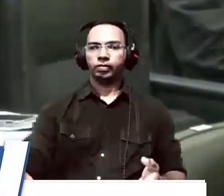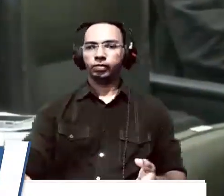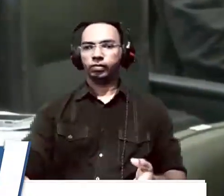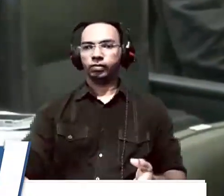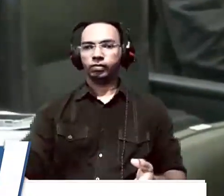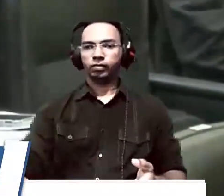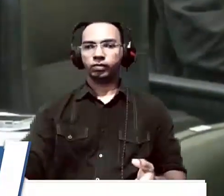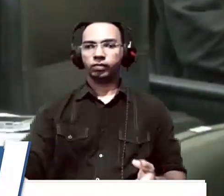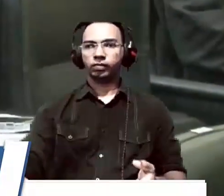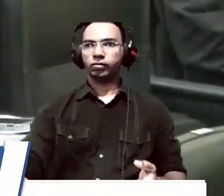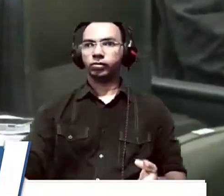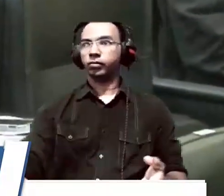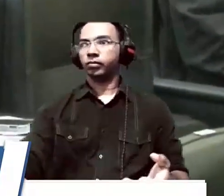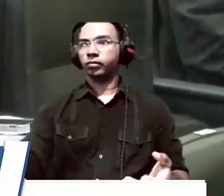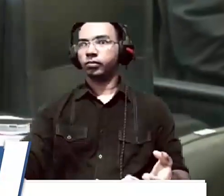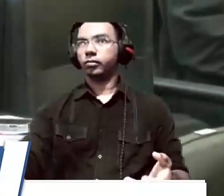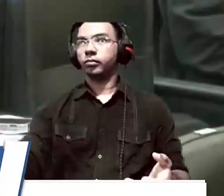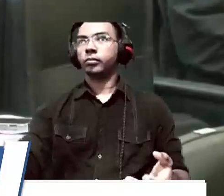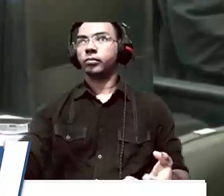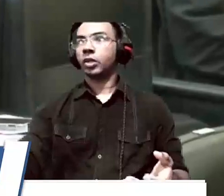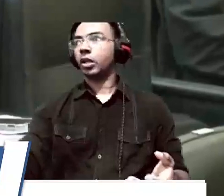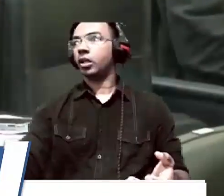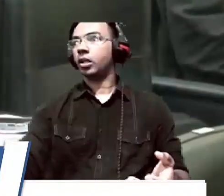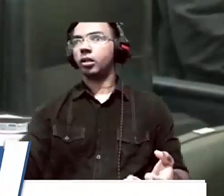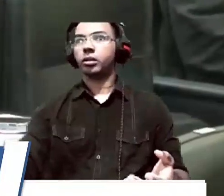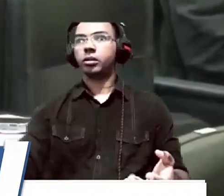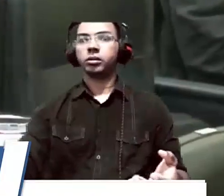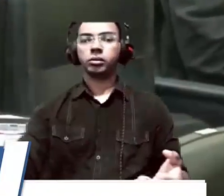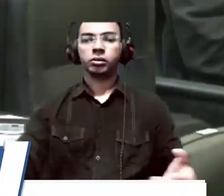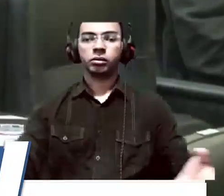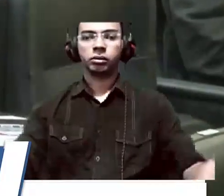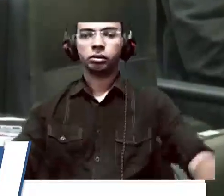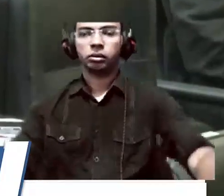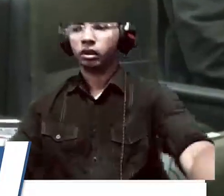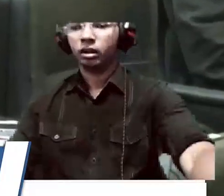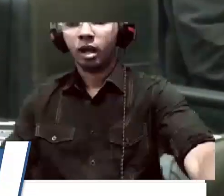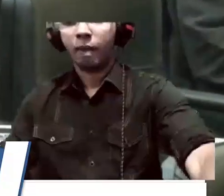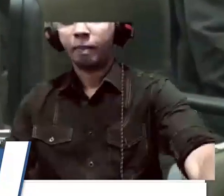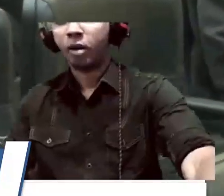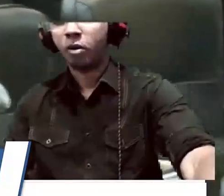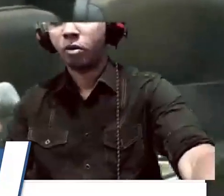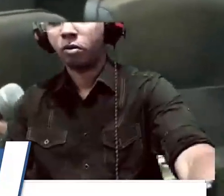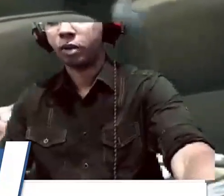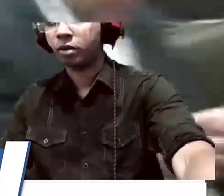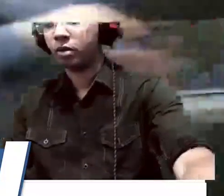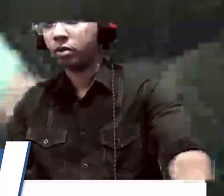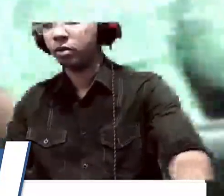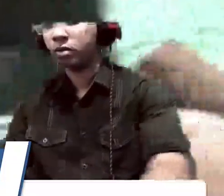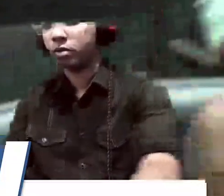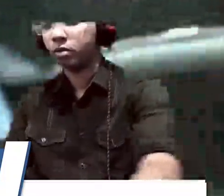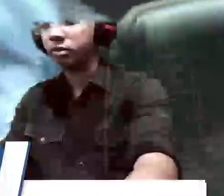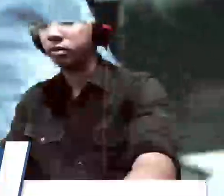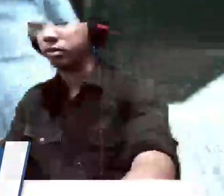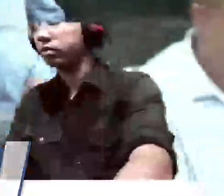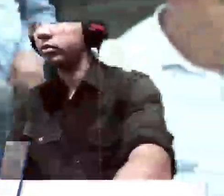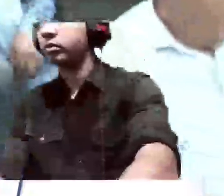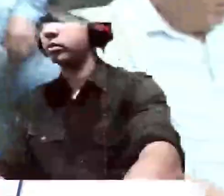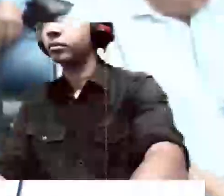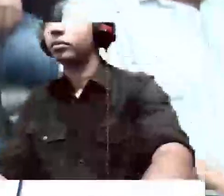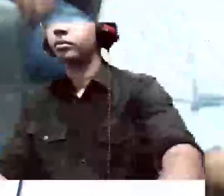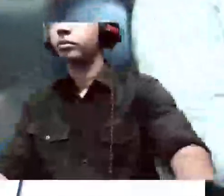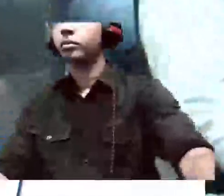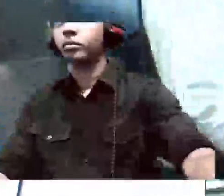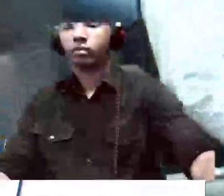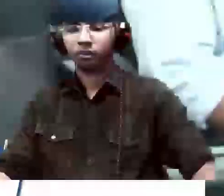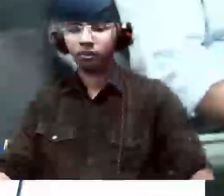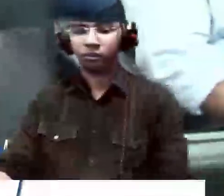não sabe se vai ser a empresa São José ou não. É isso. Olê, bom dia, prazer recebê-la aqui na